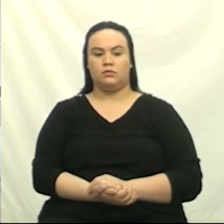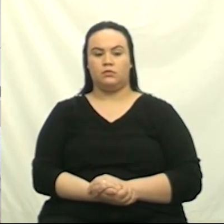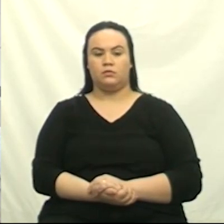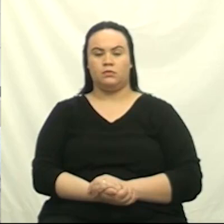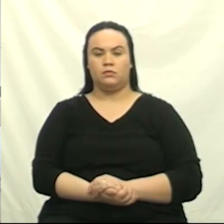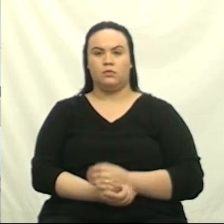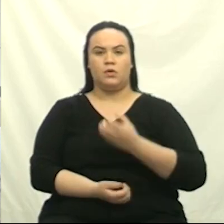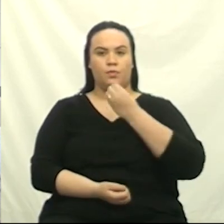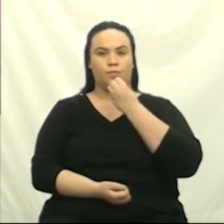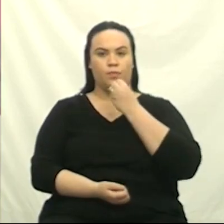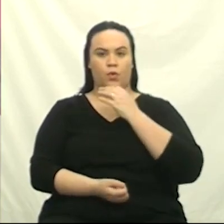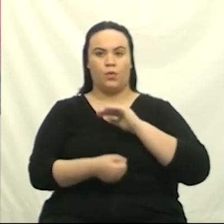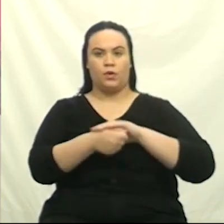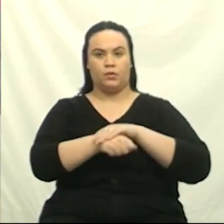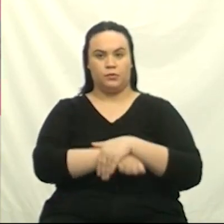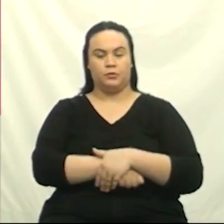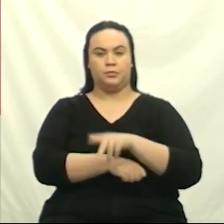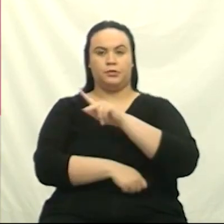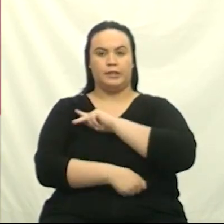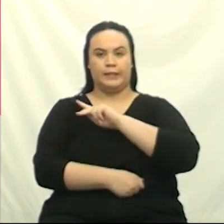Boa noite noite senhor presidente